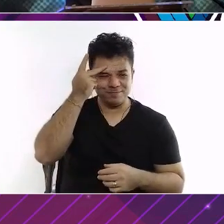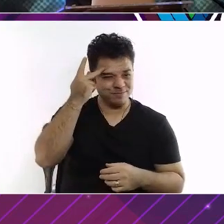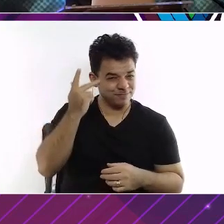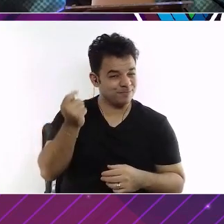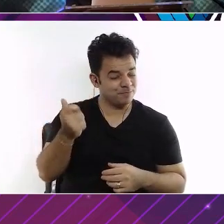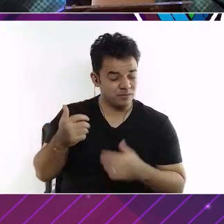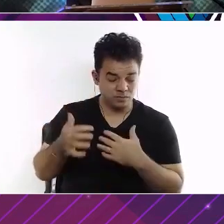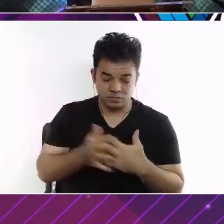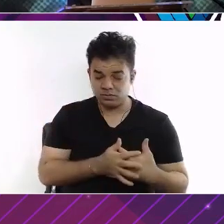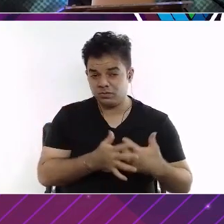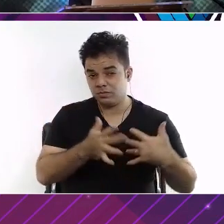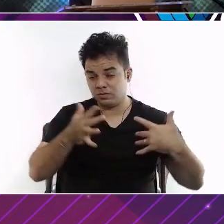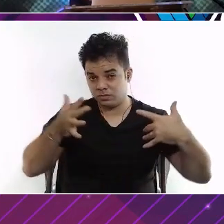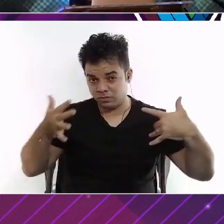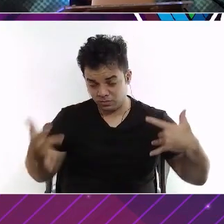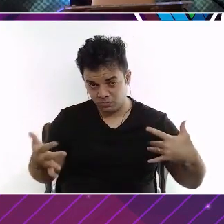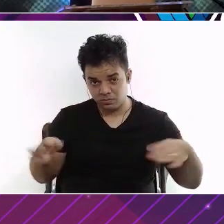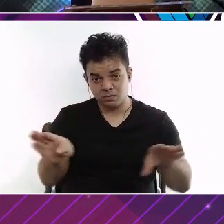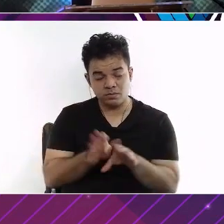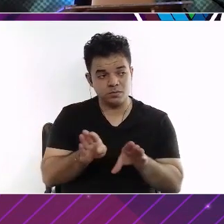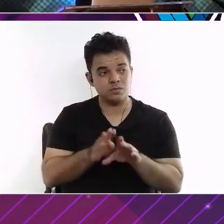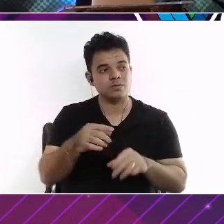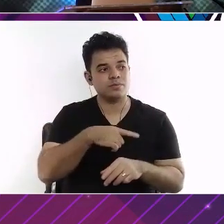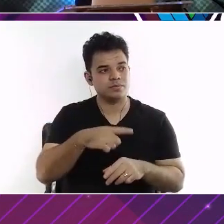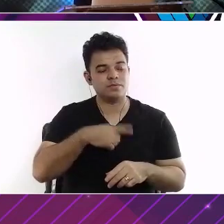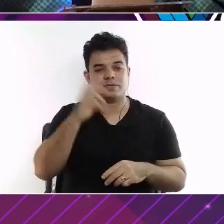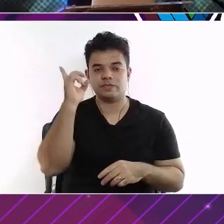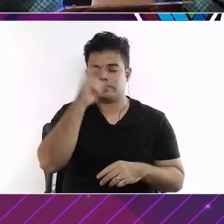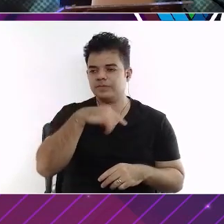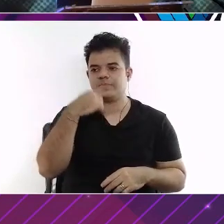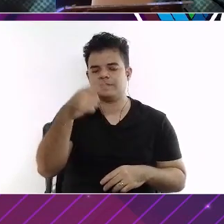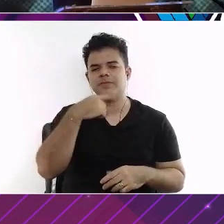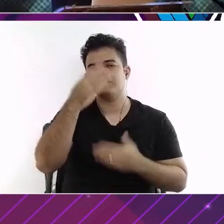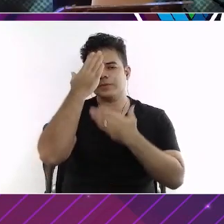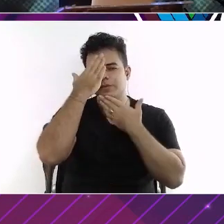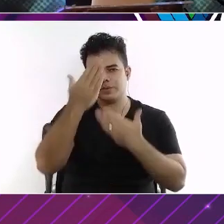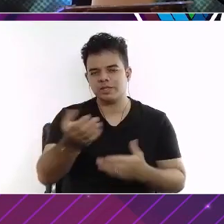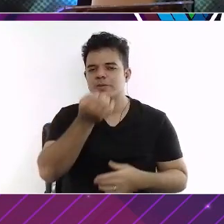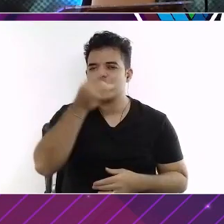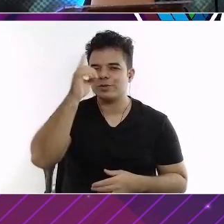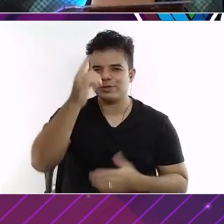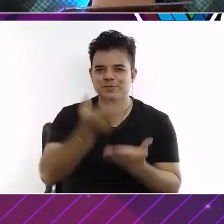longo prazo ou para o longo prazo, parece considerar. Muito obrigado e bom dia.